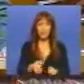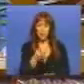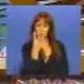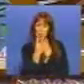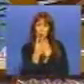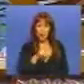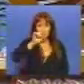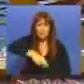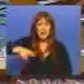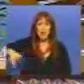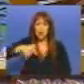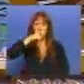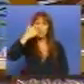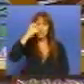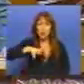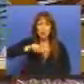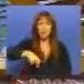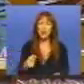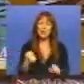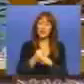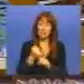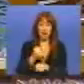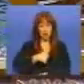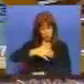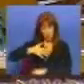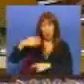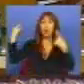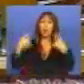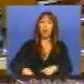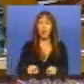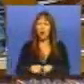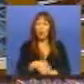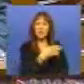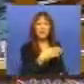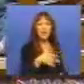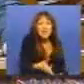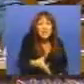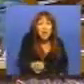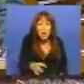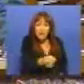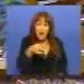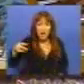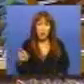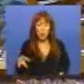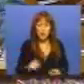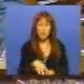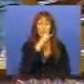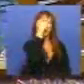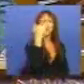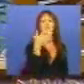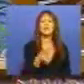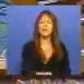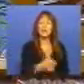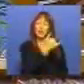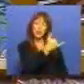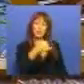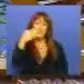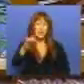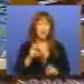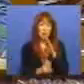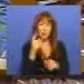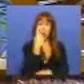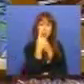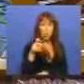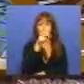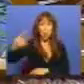4 milhões de portugueses com trabalho dependente se ficava pelos 719€, em 2007 aumentou